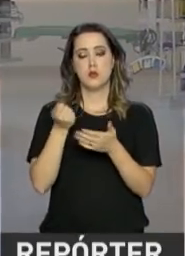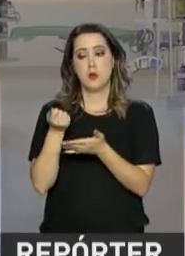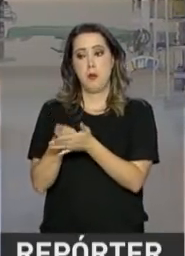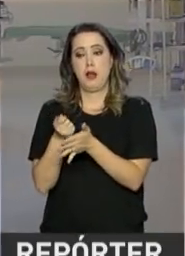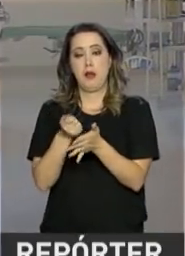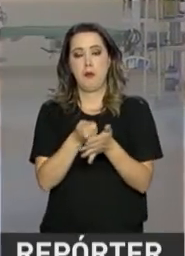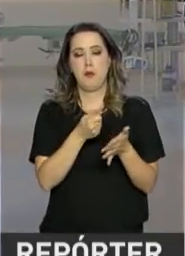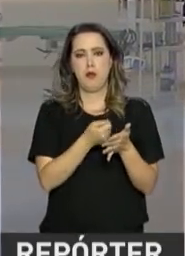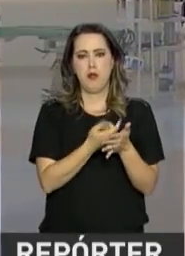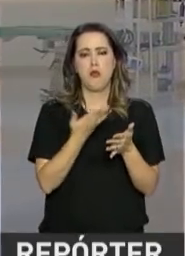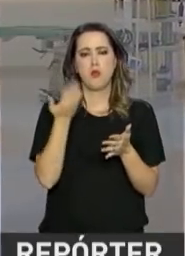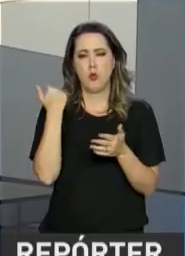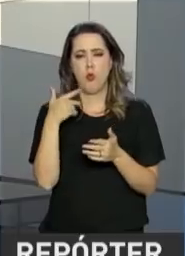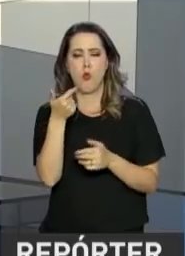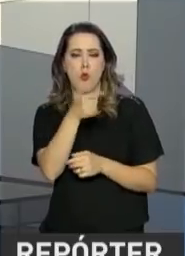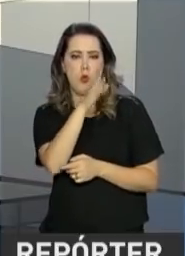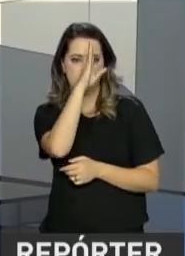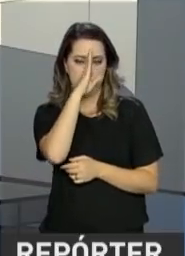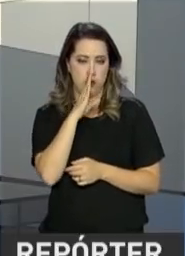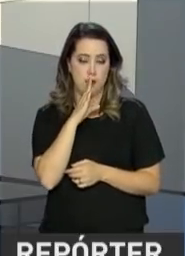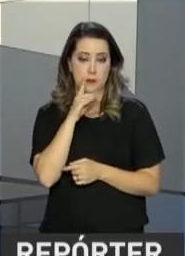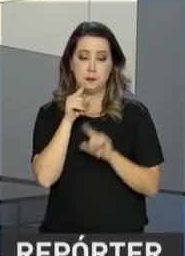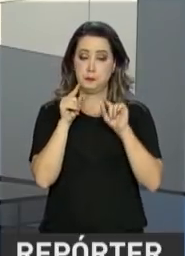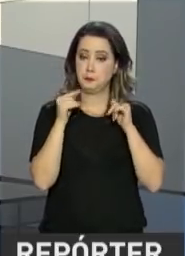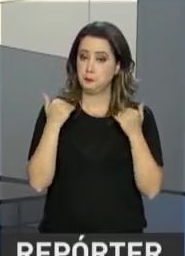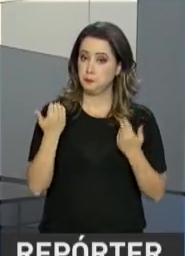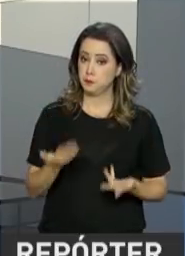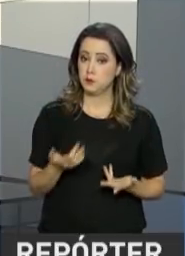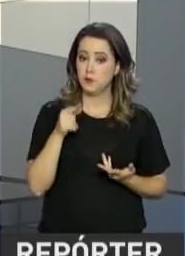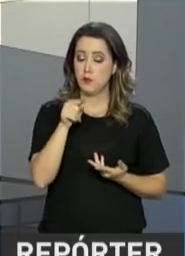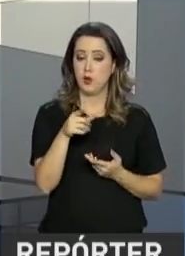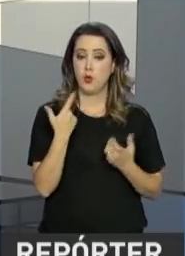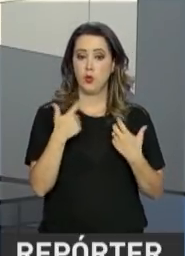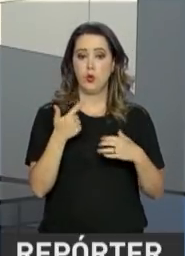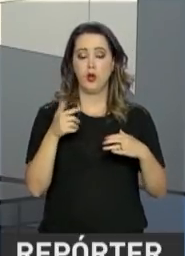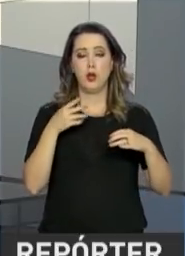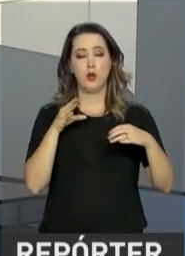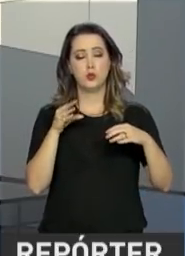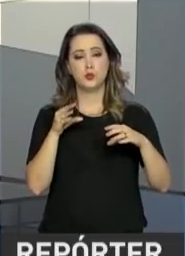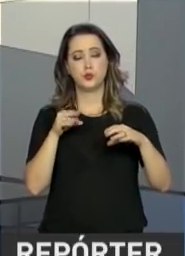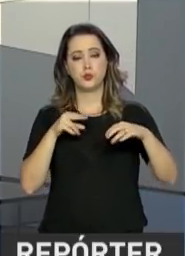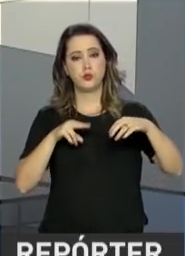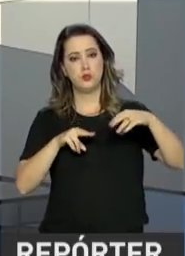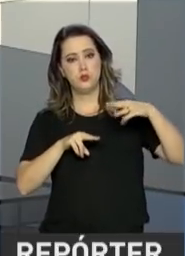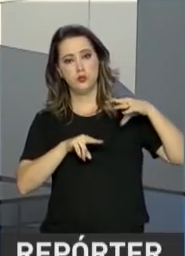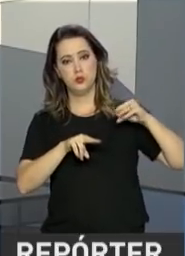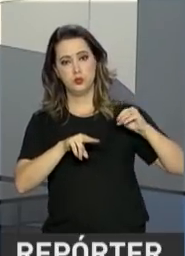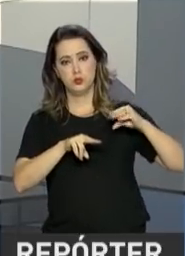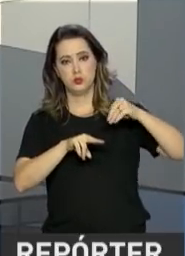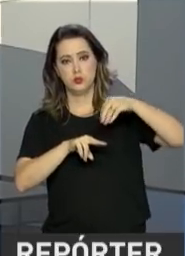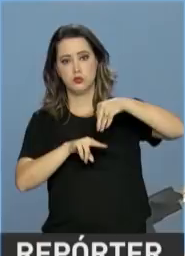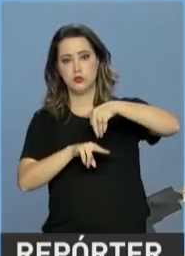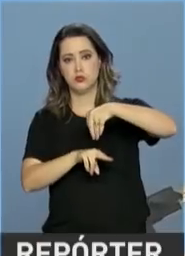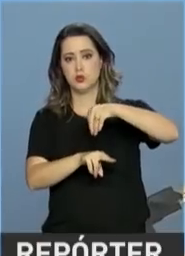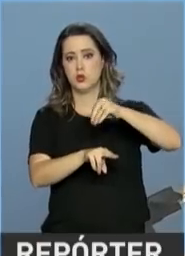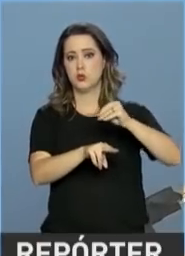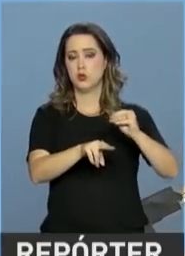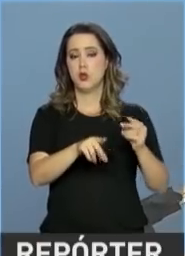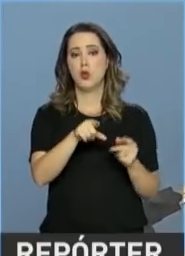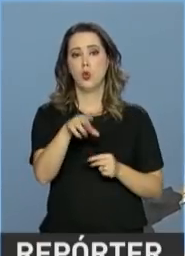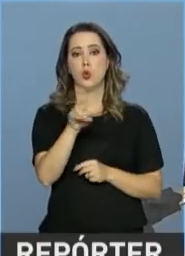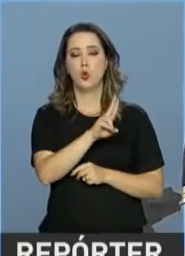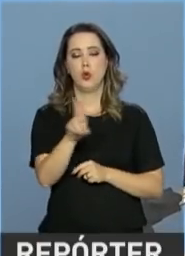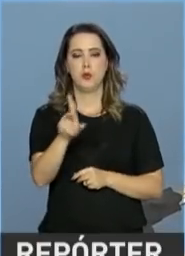gratuitos oferecidos pela Fundação. O Centro de Diagnóstico por Imagem do Hospital Notre Dame ganhou o nome do presidente. É uma